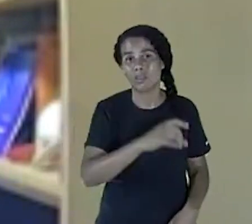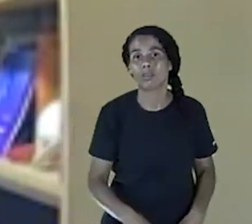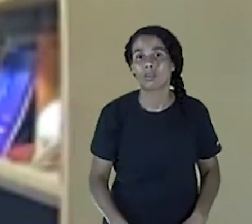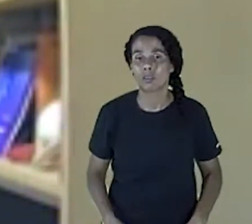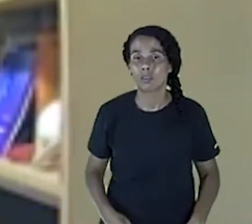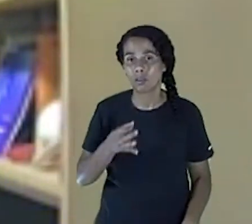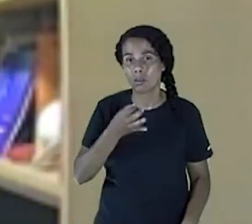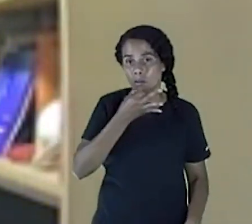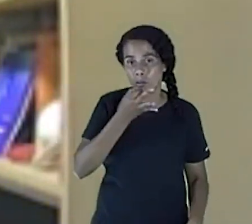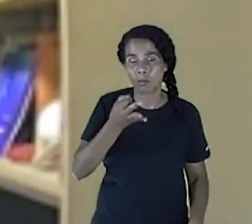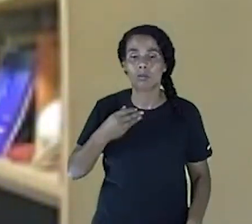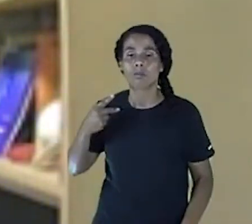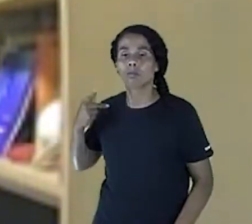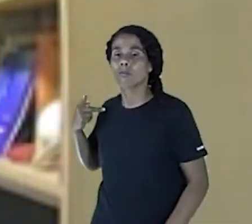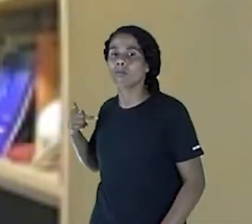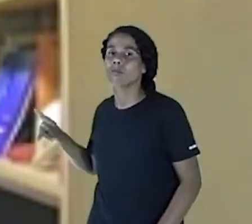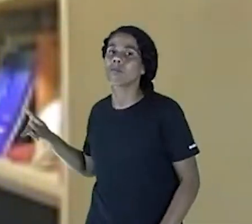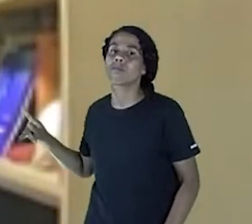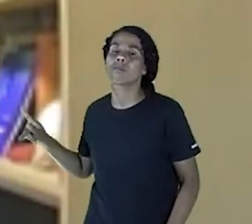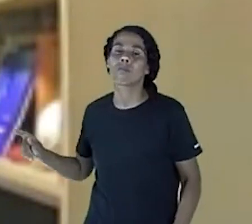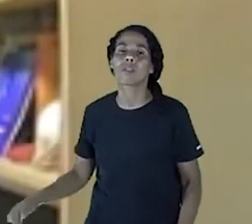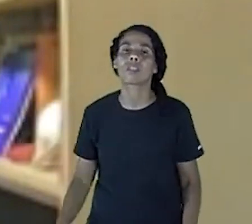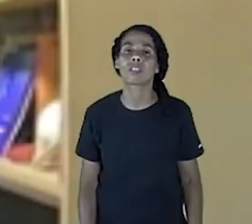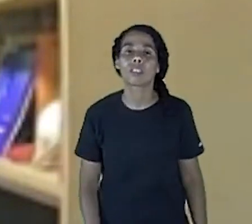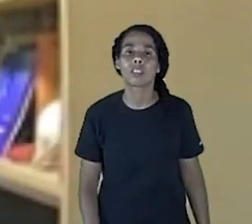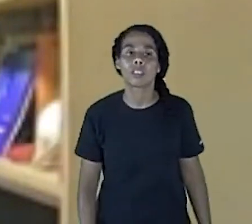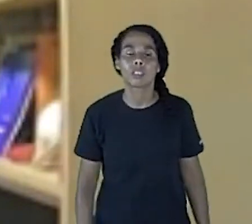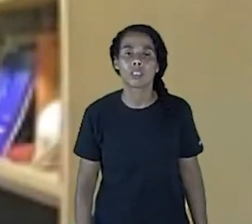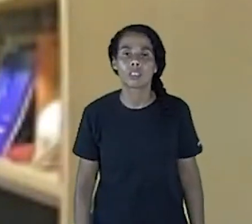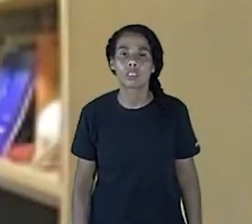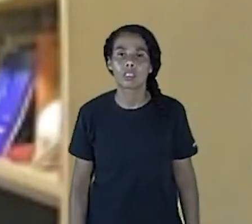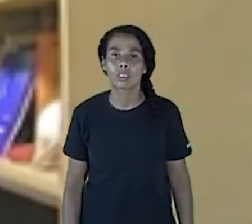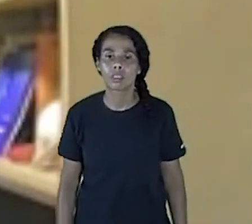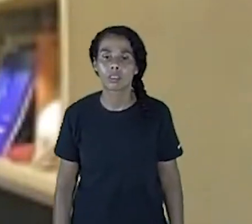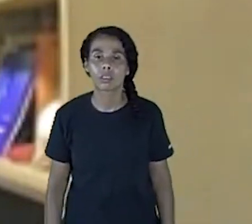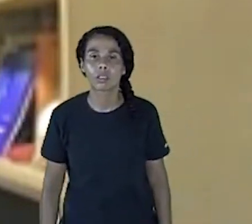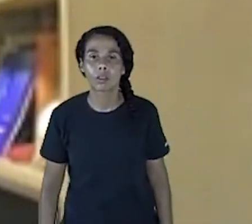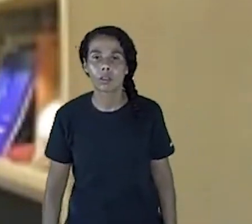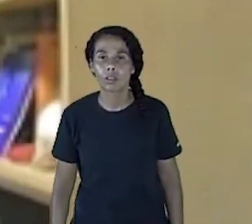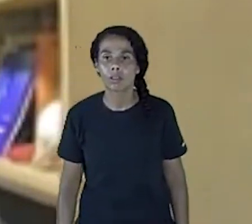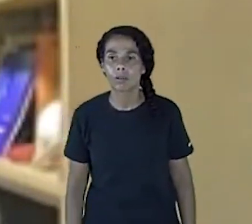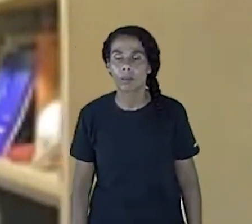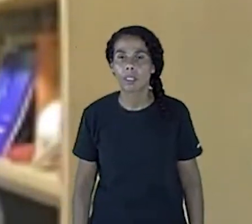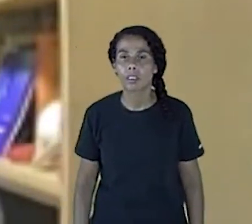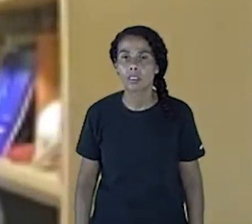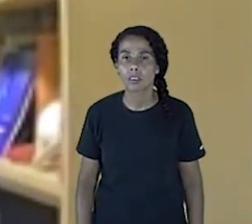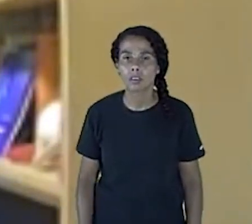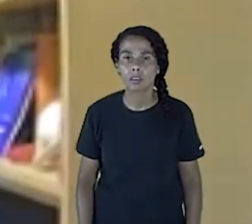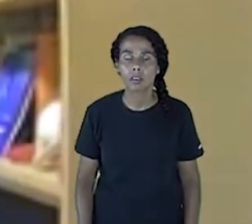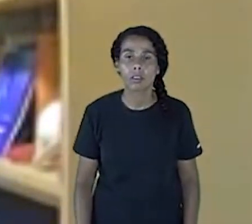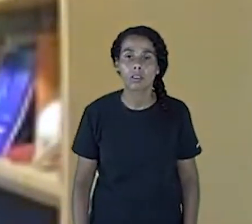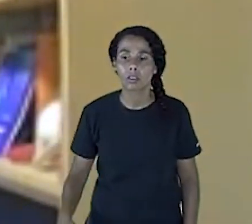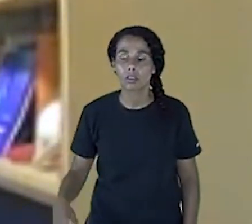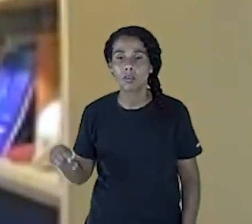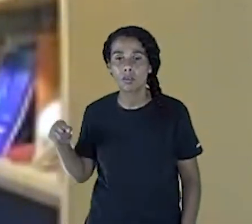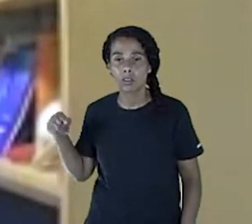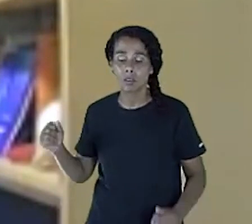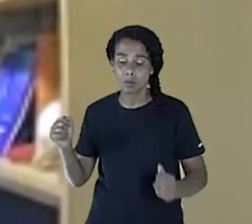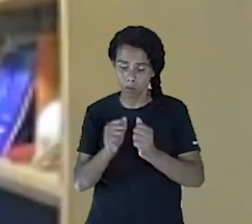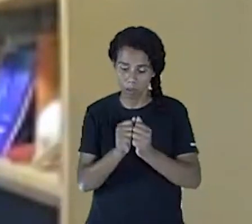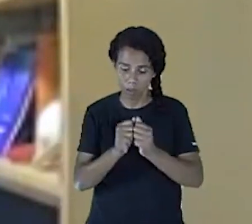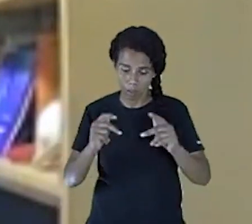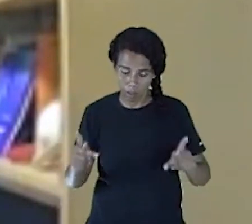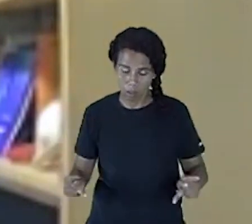ligado. E aí se fala coisas, as mudanças do eixo da Terra, aí se fala em muita coisa, mas eu